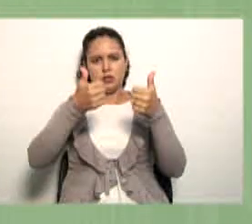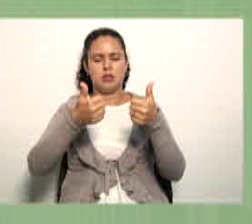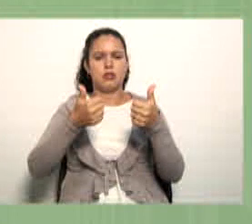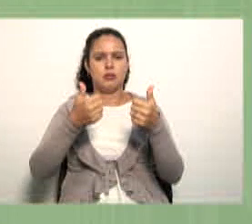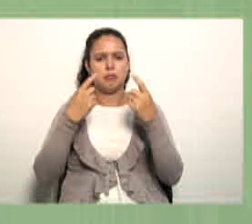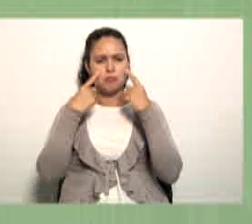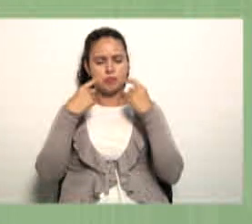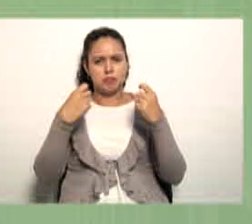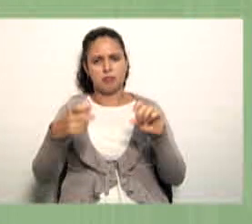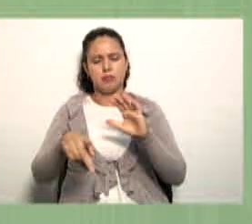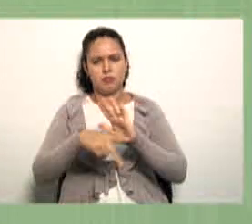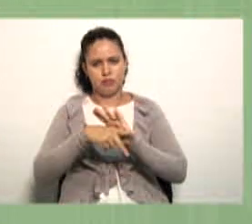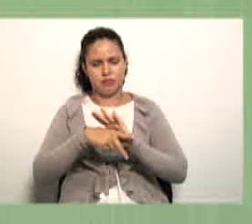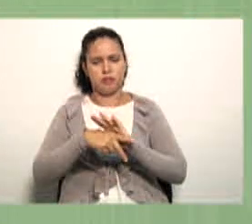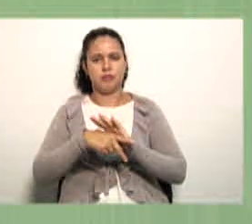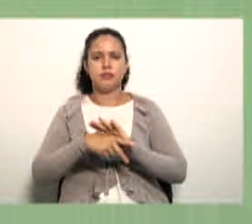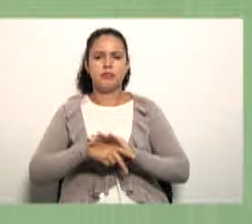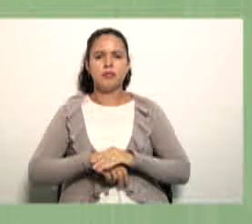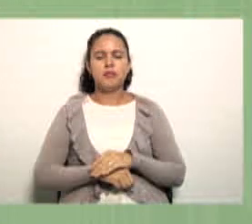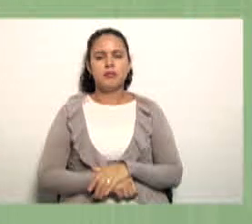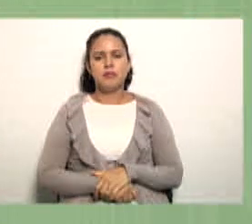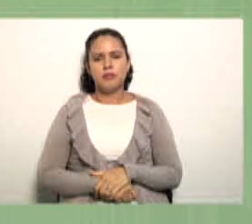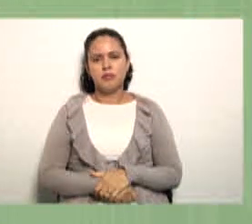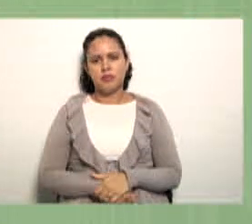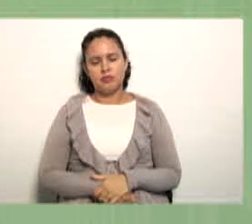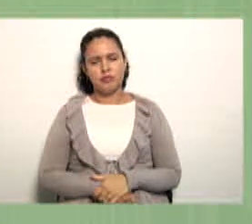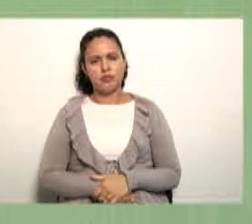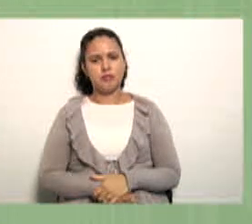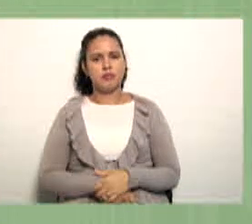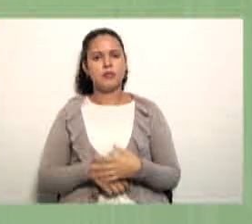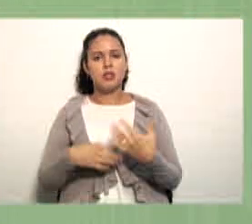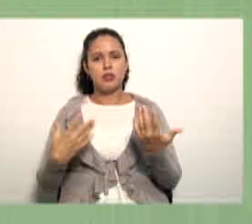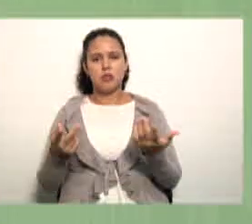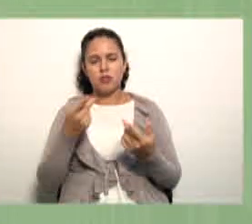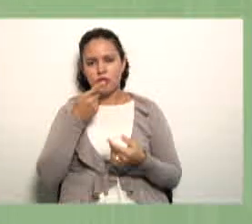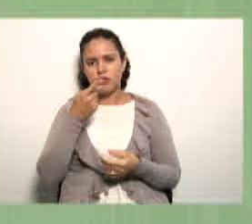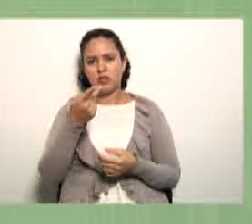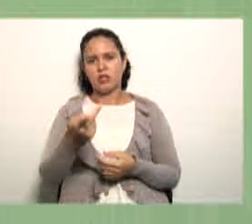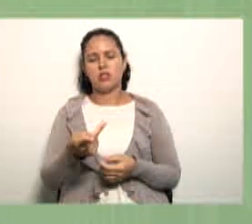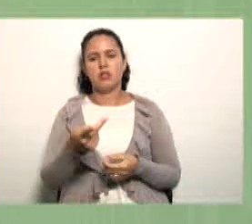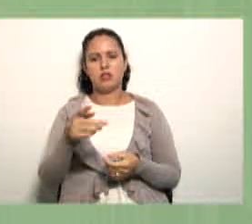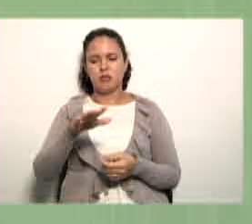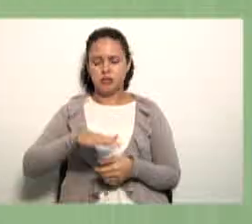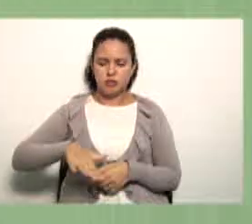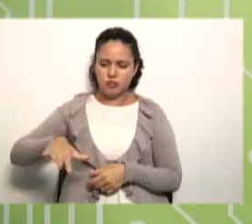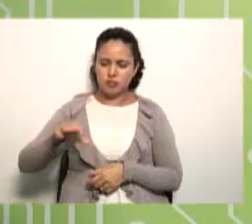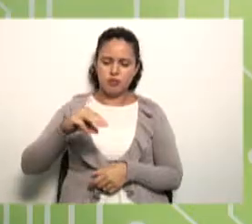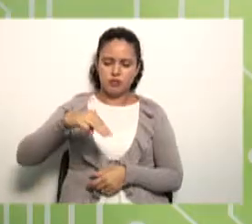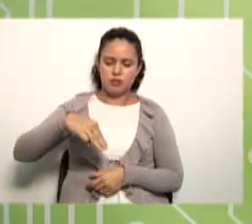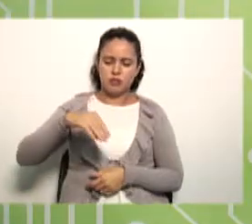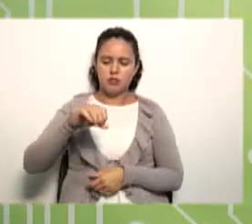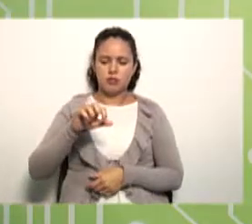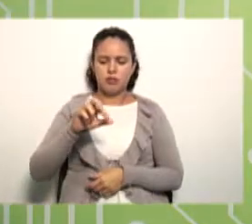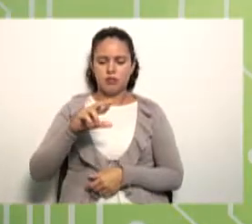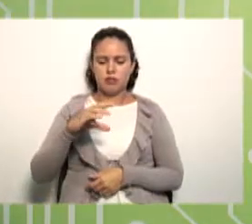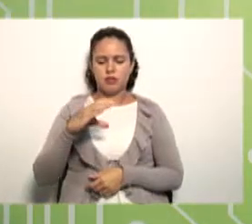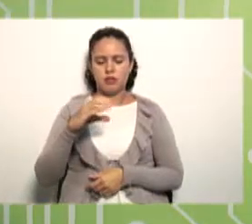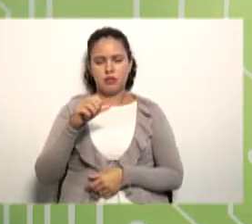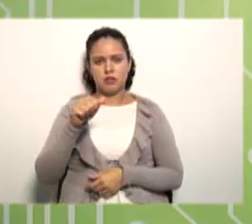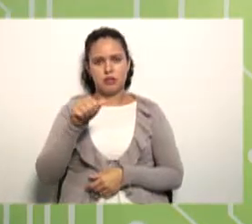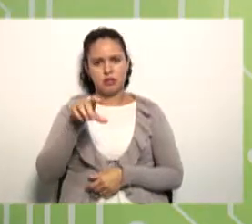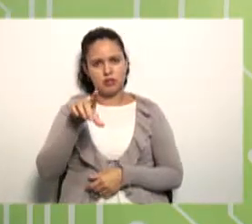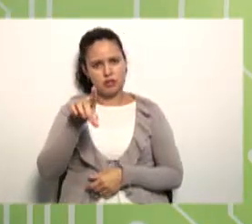são as palavras-chave desse conceito. E quando eu falo em mercado, eu estou querendo falar de uma coisa que se opõe, por exemplo, a